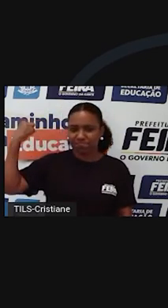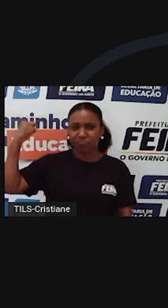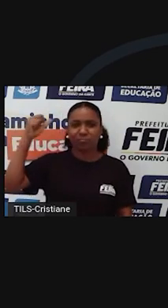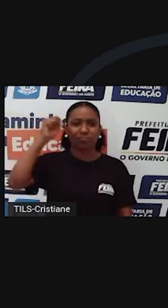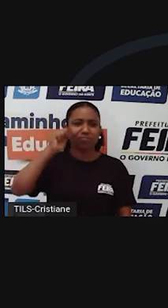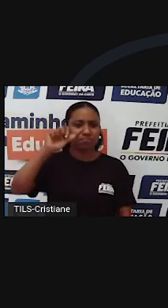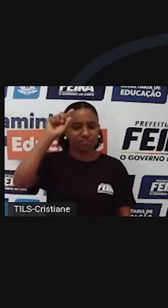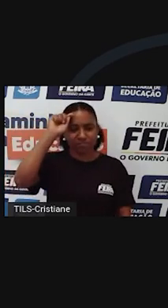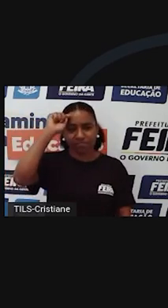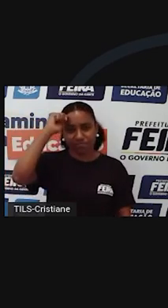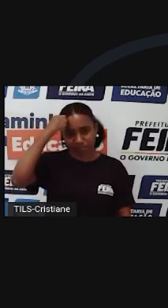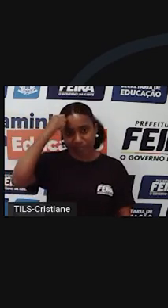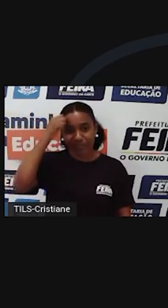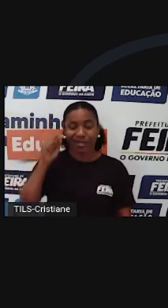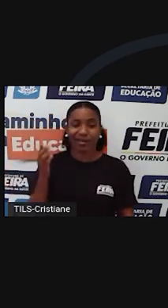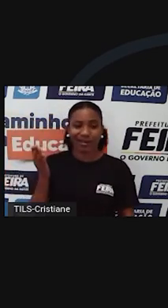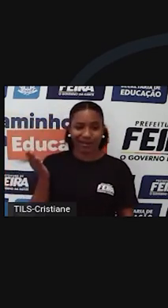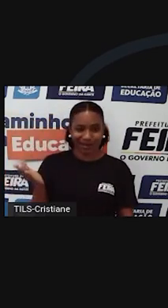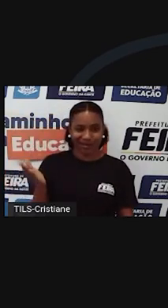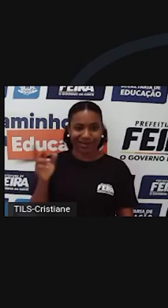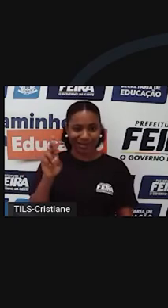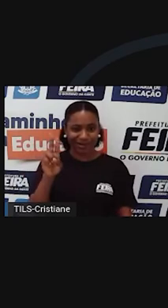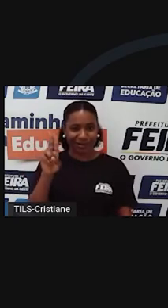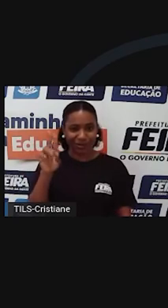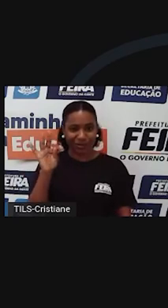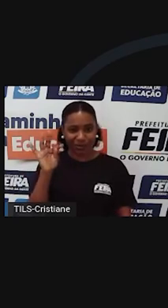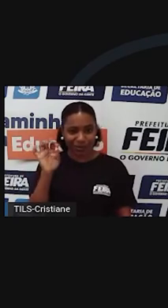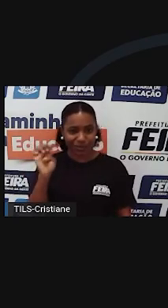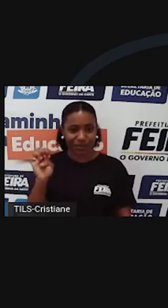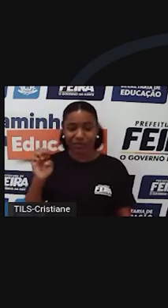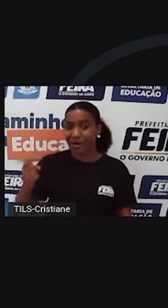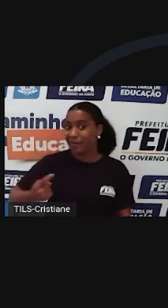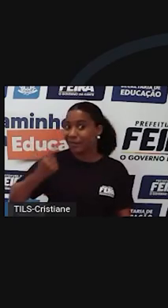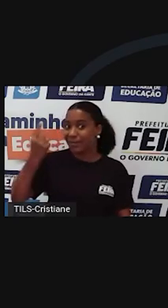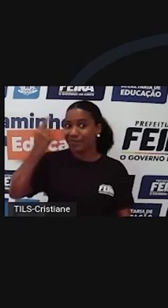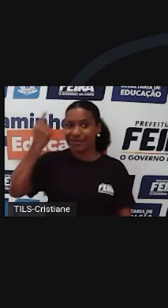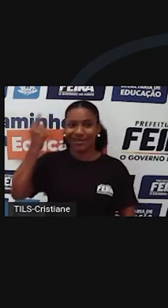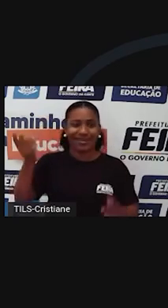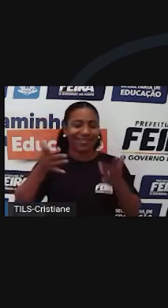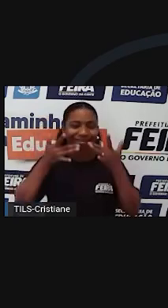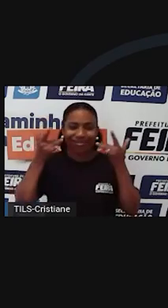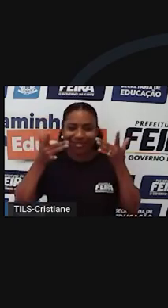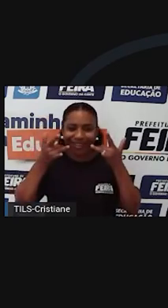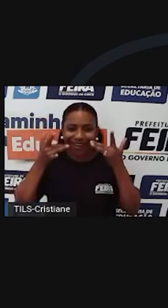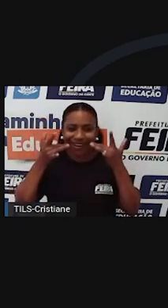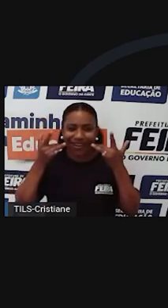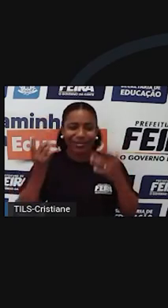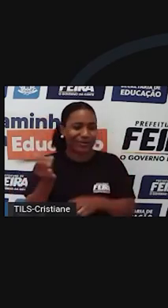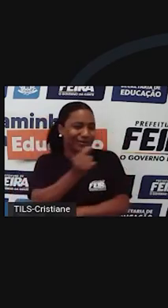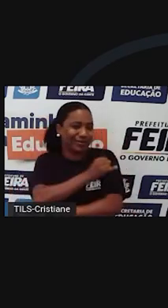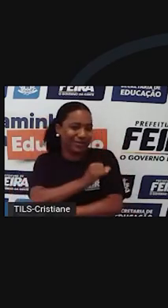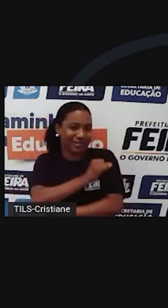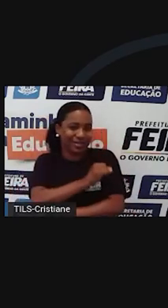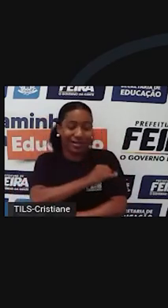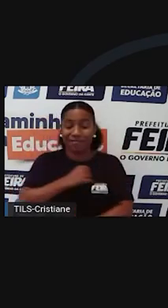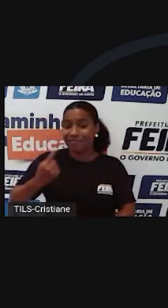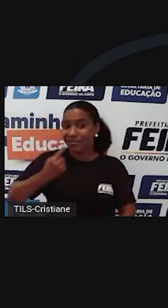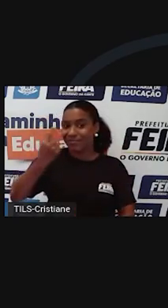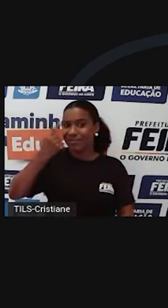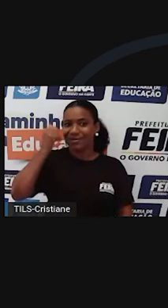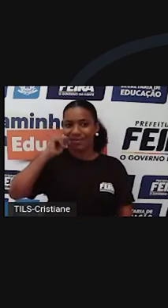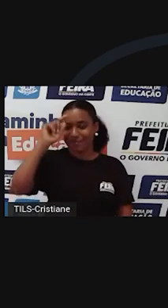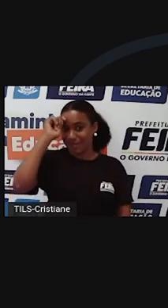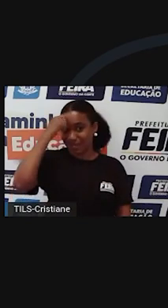A Ruth foi a primeira mulher negra a subir ao palco do Teatro Municipal do Rio de Janeiro. A Ruth fez dezenas